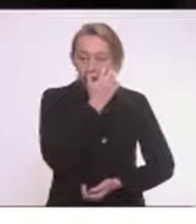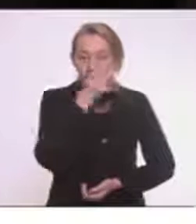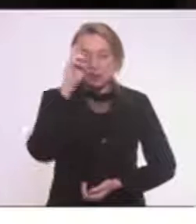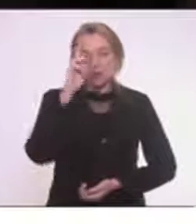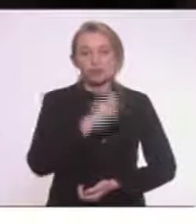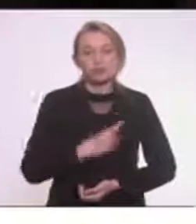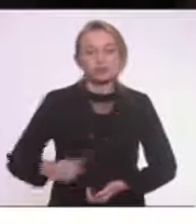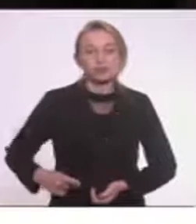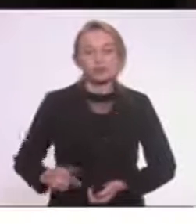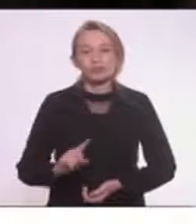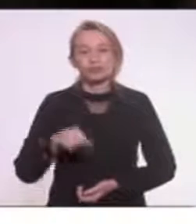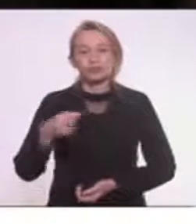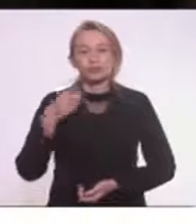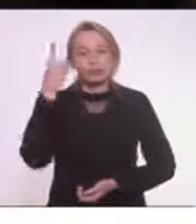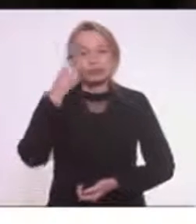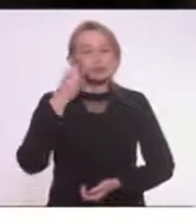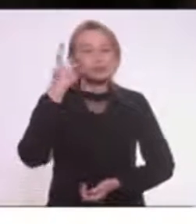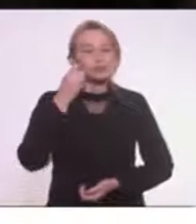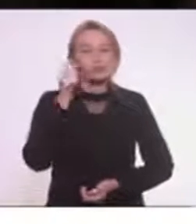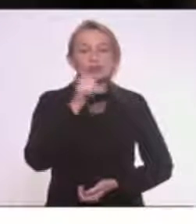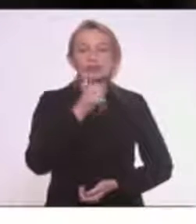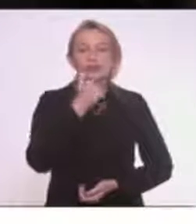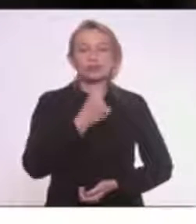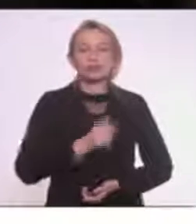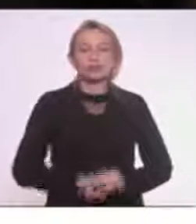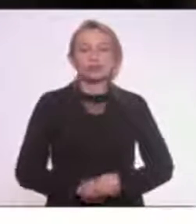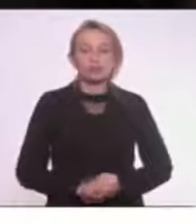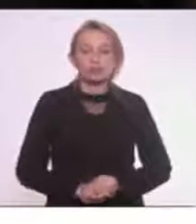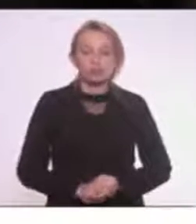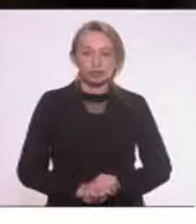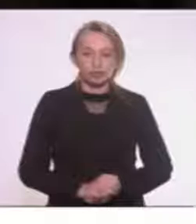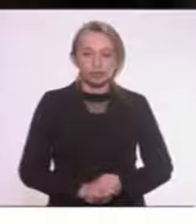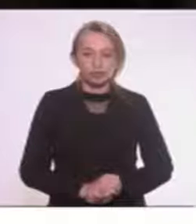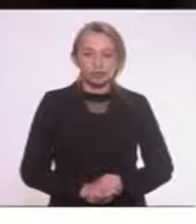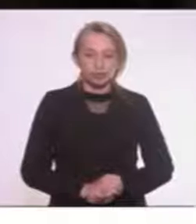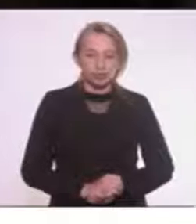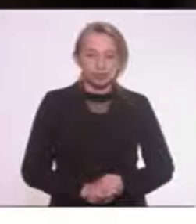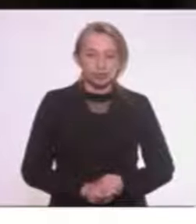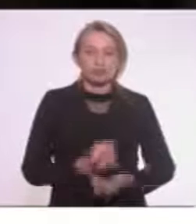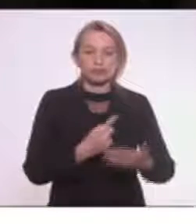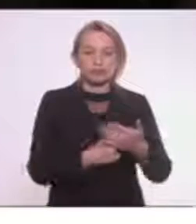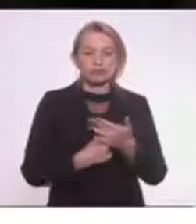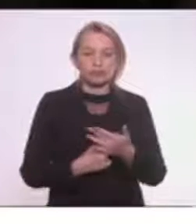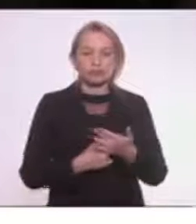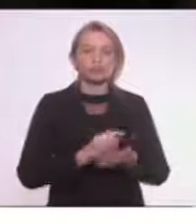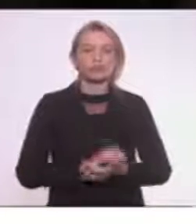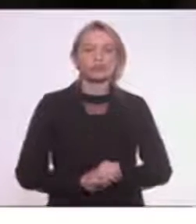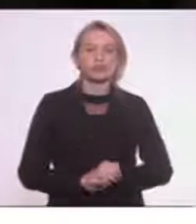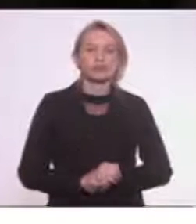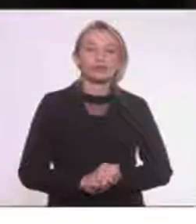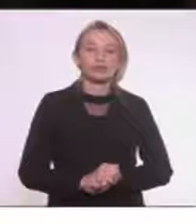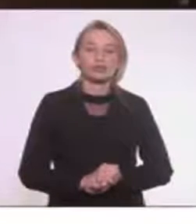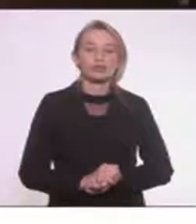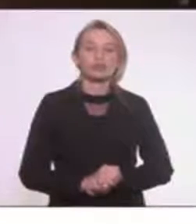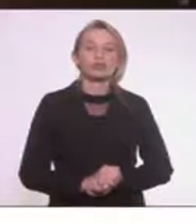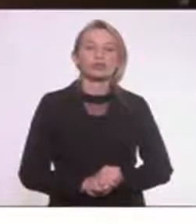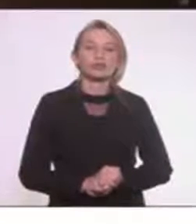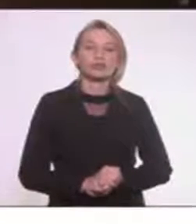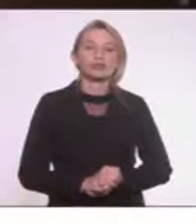Senhor presidente, demais deputados, demais deputadas, mais que defender o destaque, eu quero